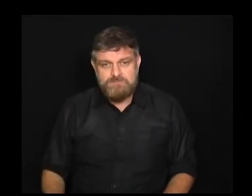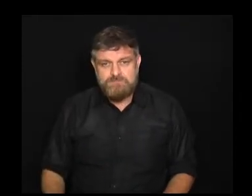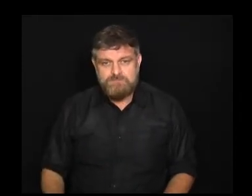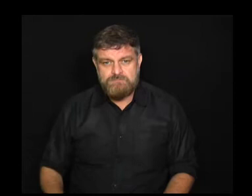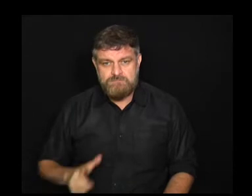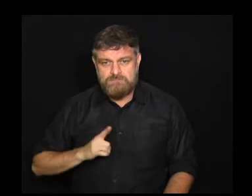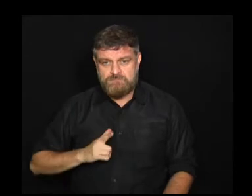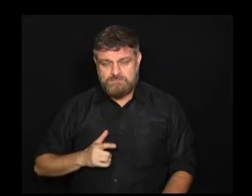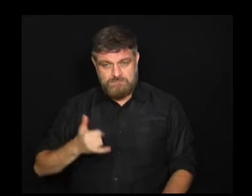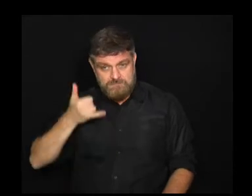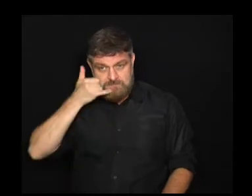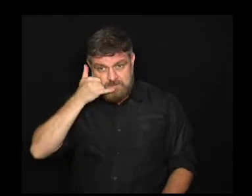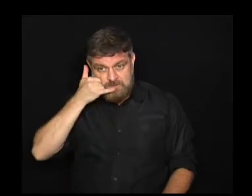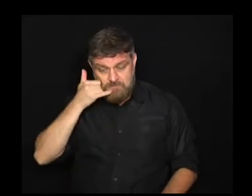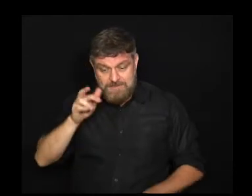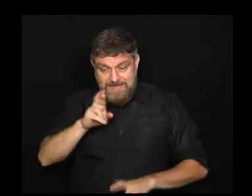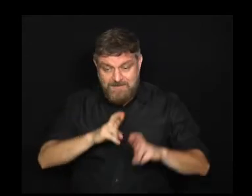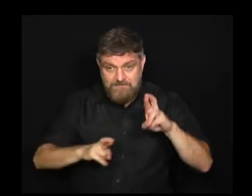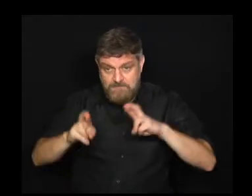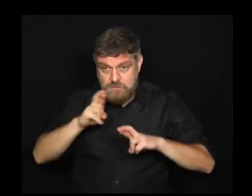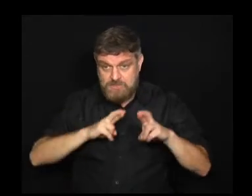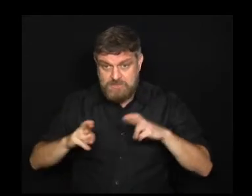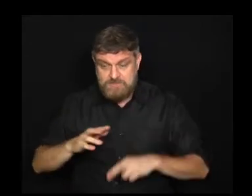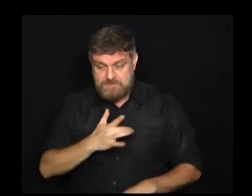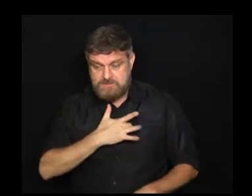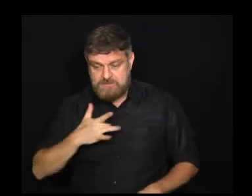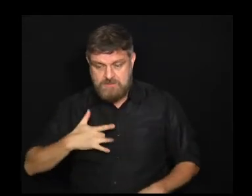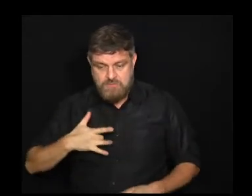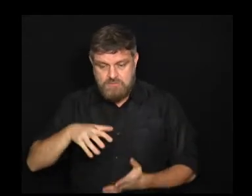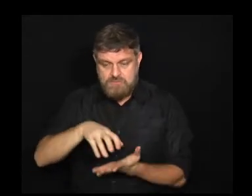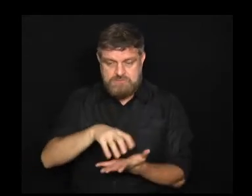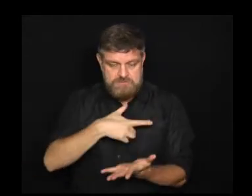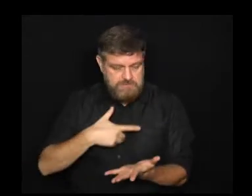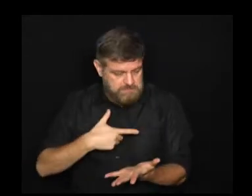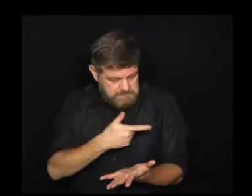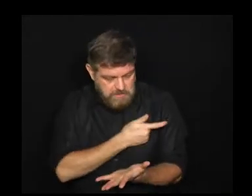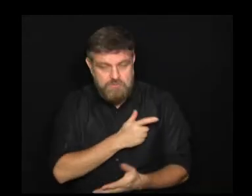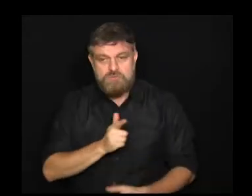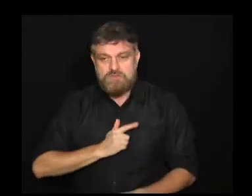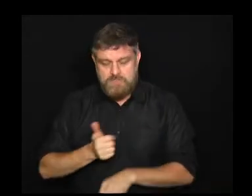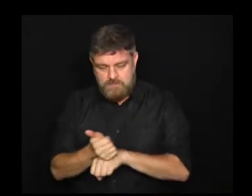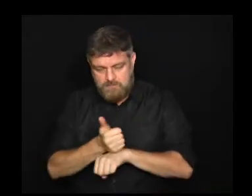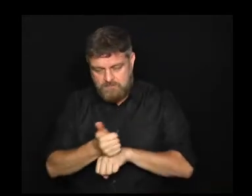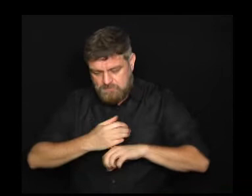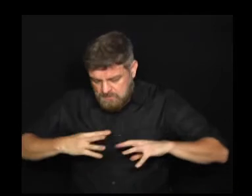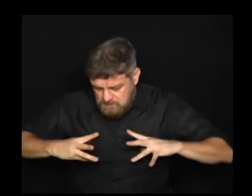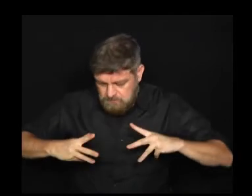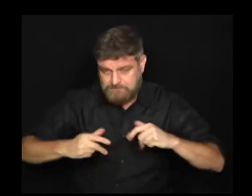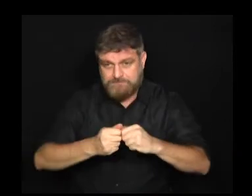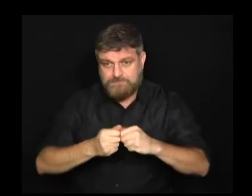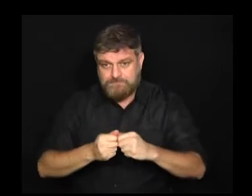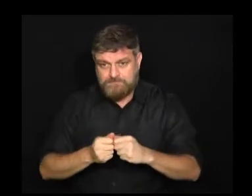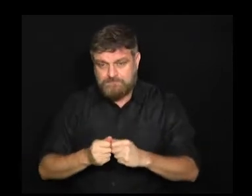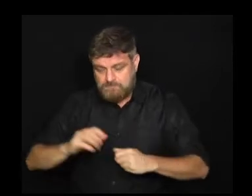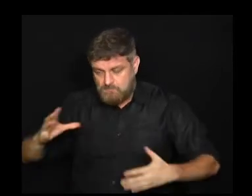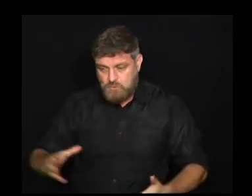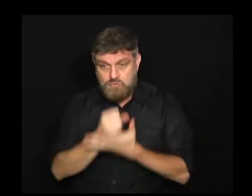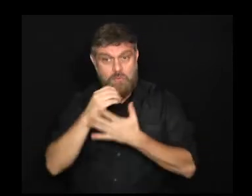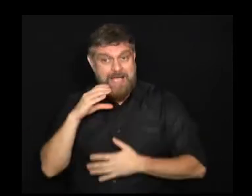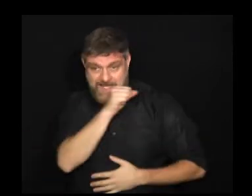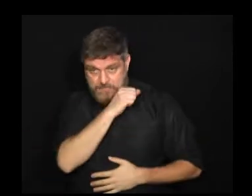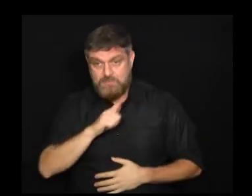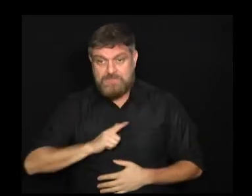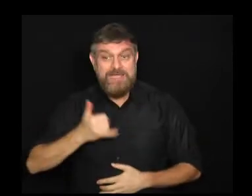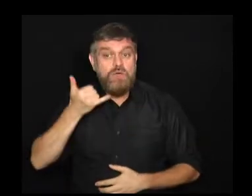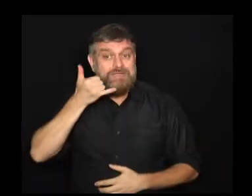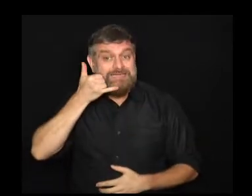telefone da vigilância, que todo serviço de saúde tem, todos os profissionais que trabalham em emergência têm.